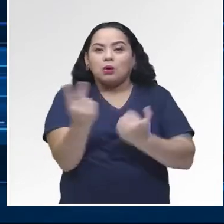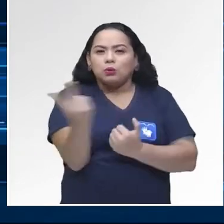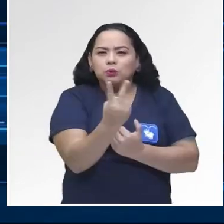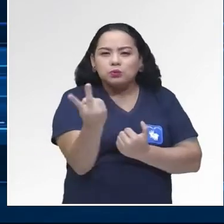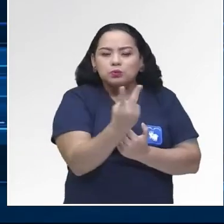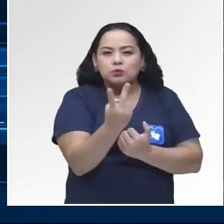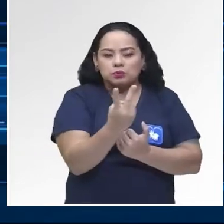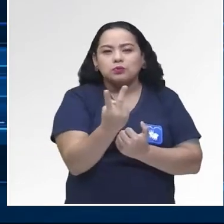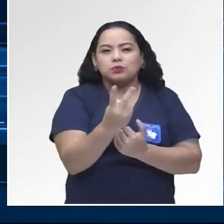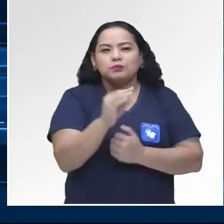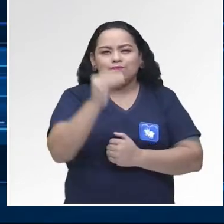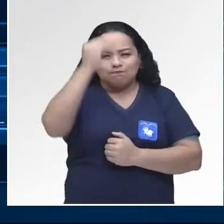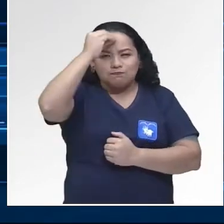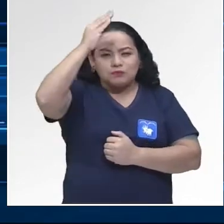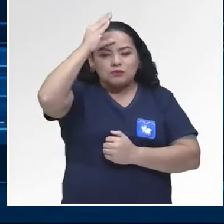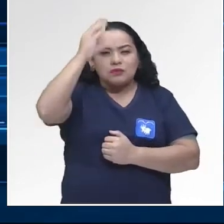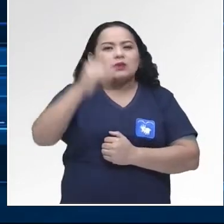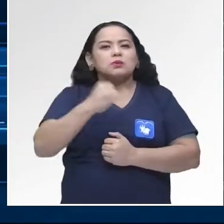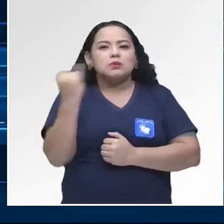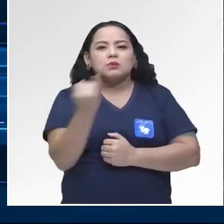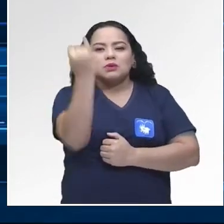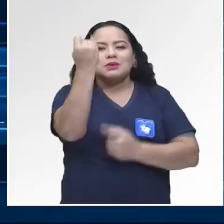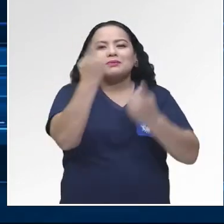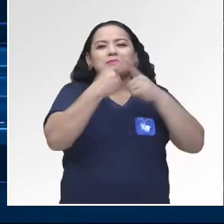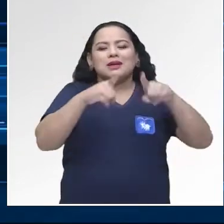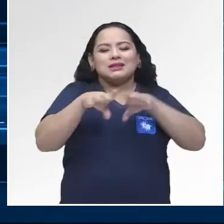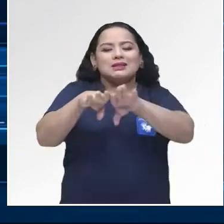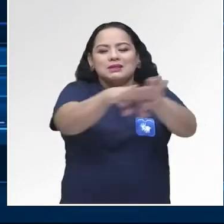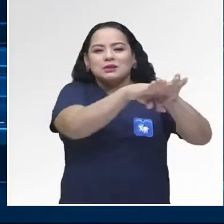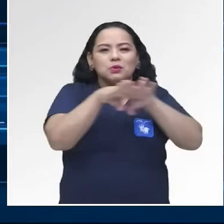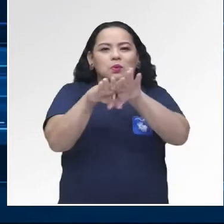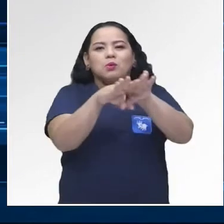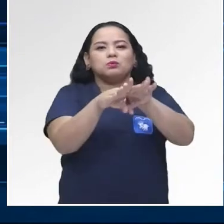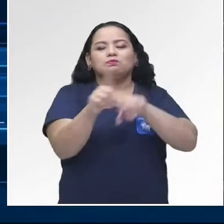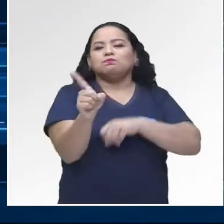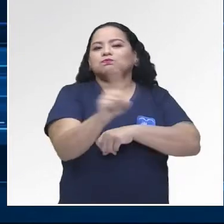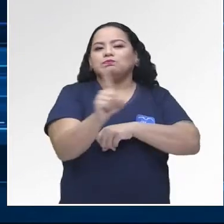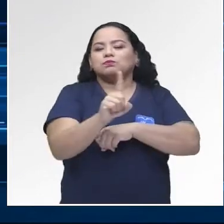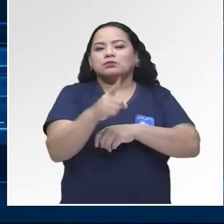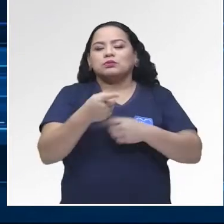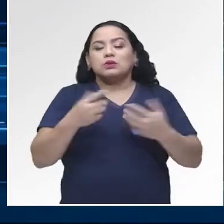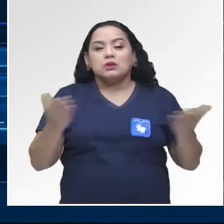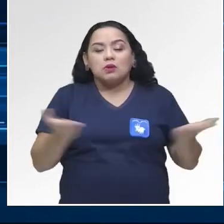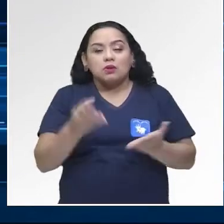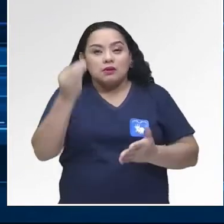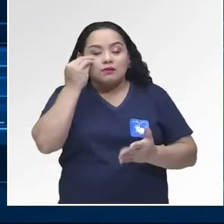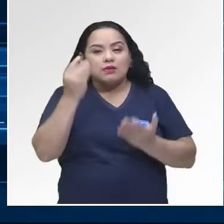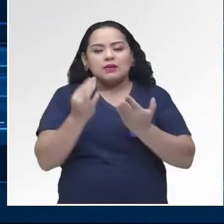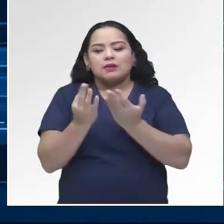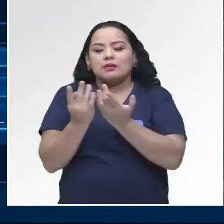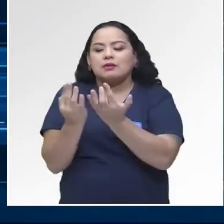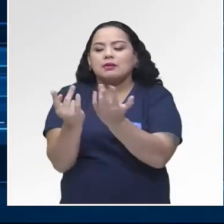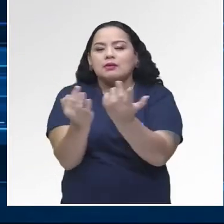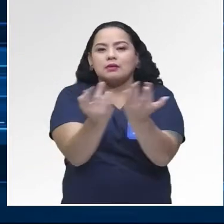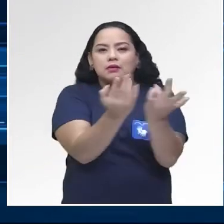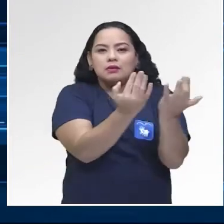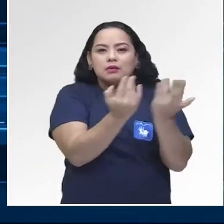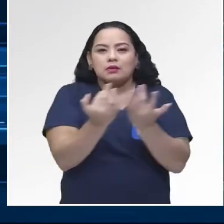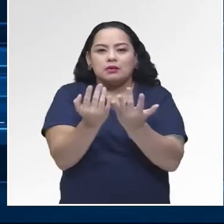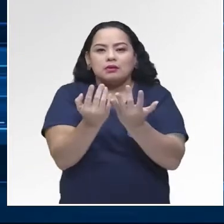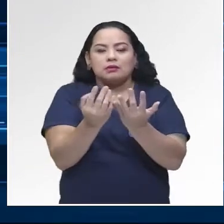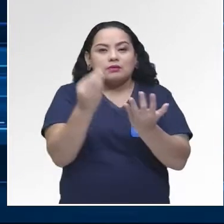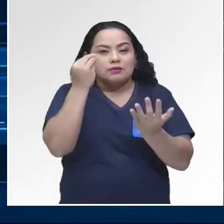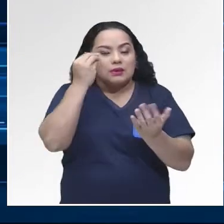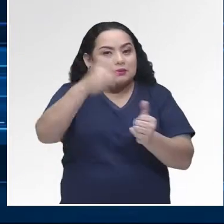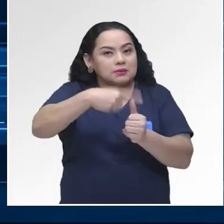sua importância, mas não são a mesma coisa. Então vamos ver o que é o senso comum primeiro.